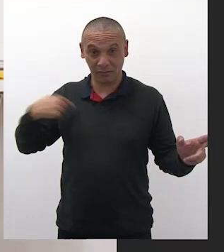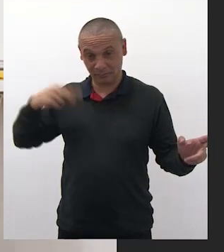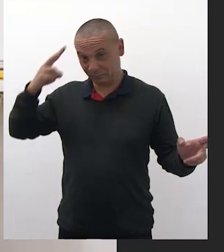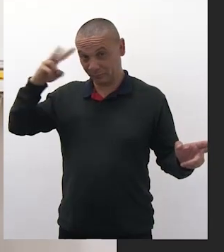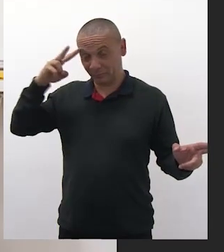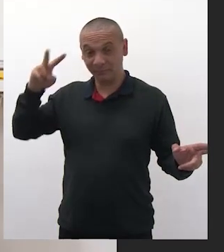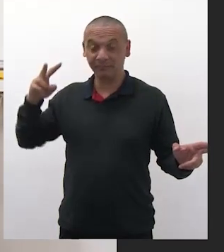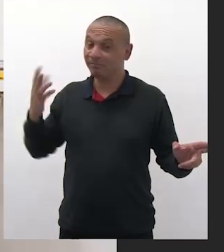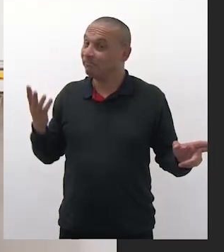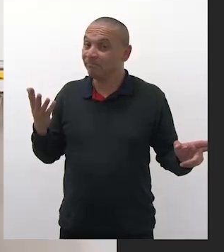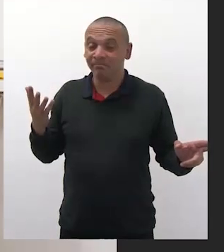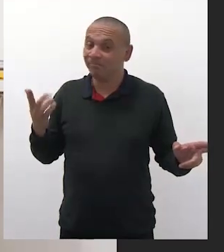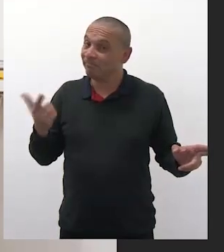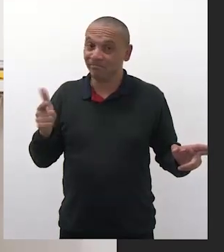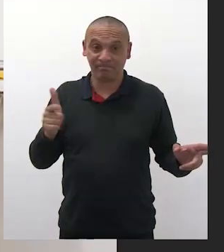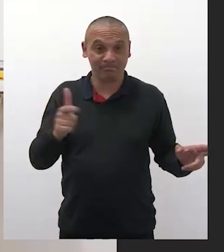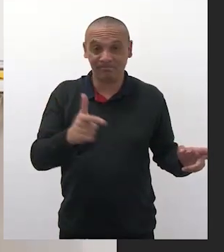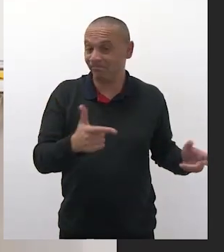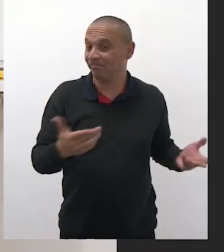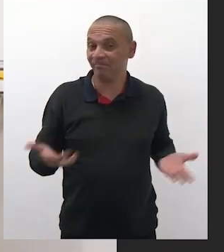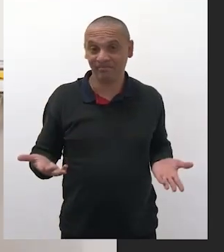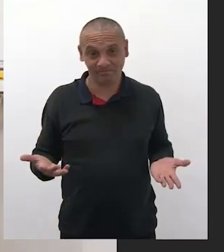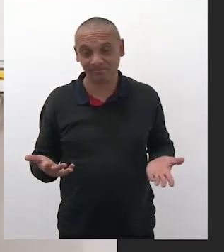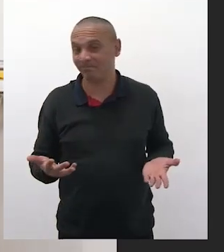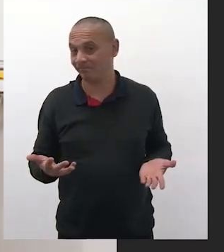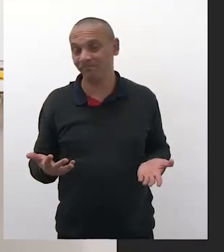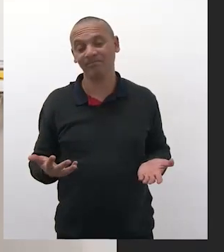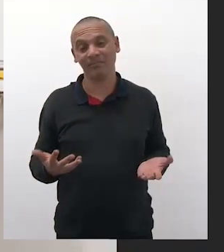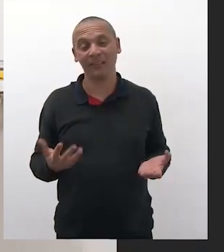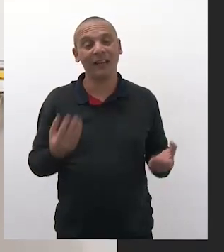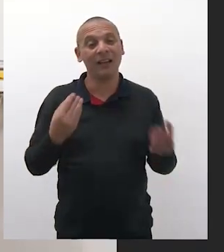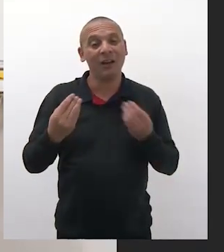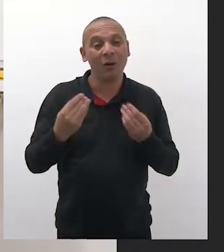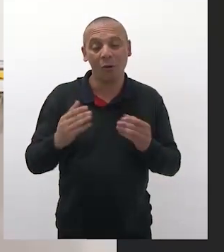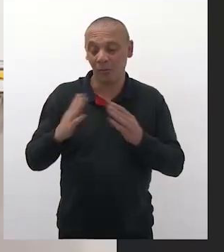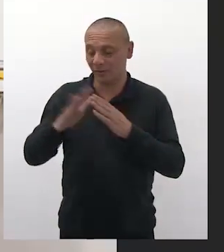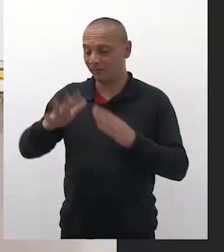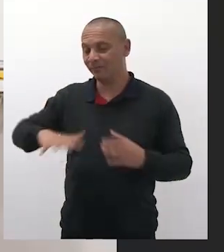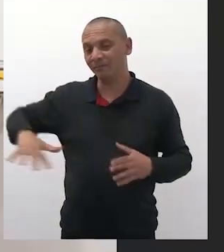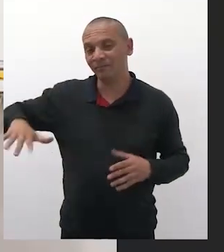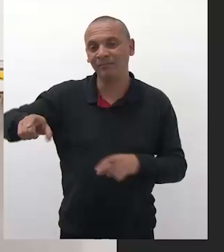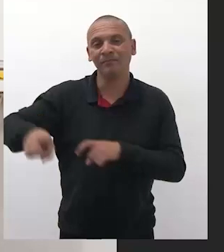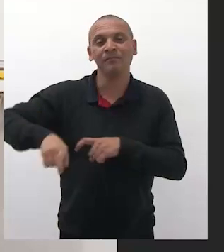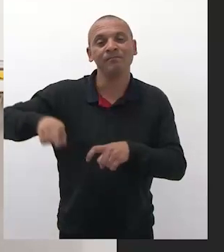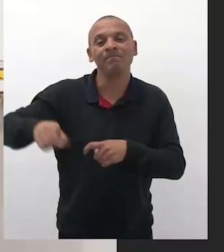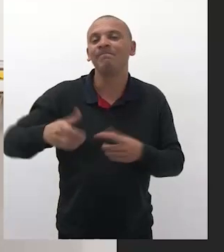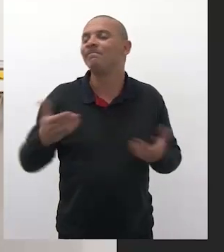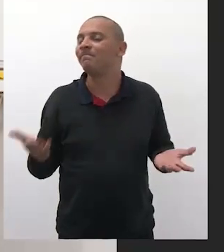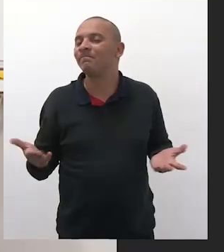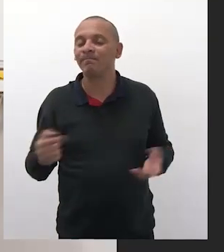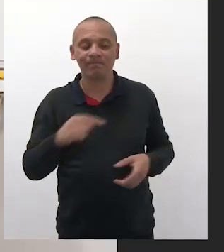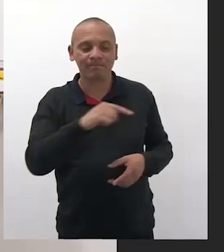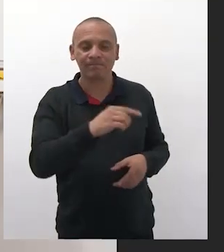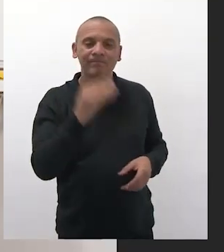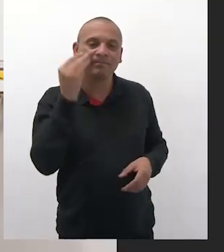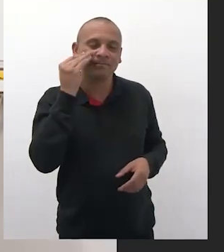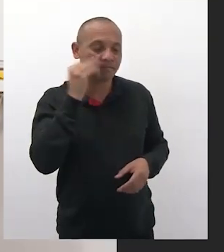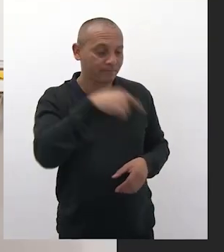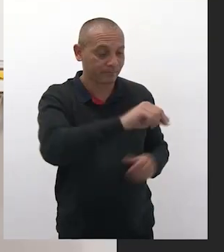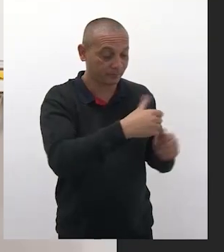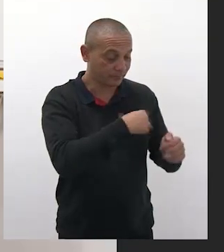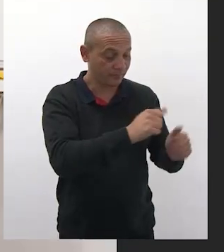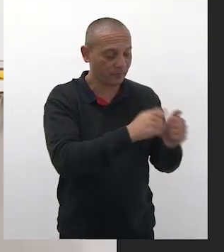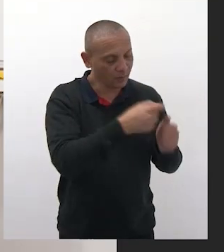ter essa noção, né, de como mas a gente sempre tenta levá-los para